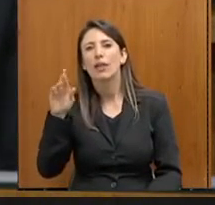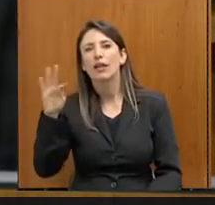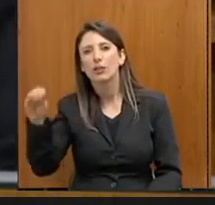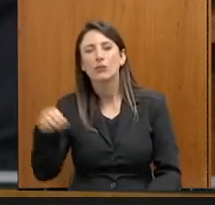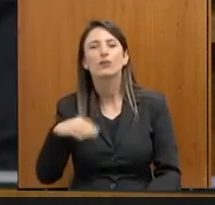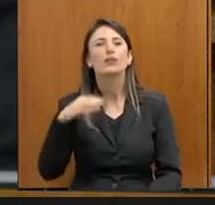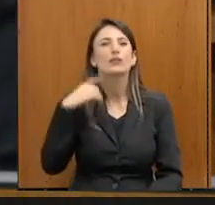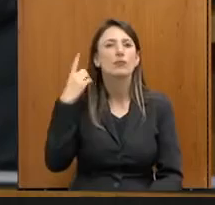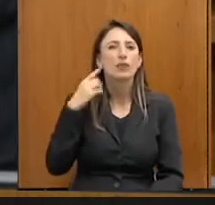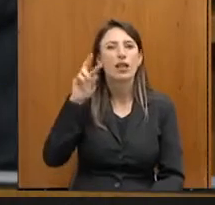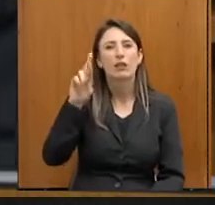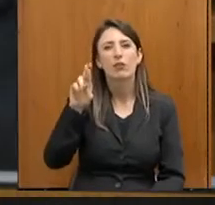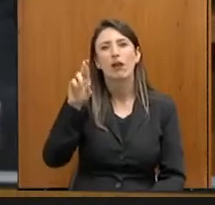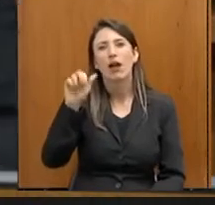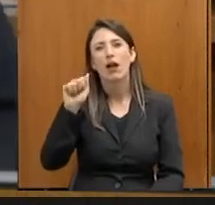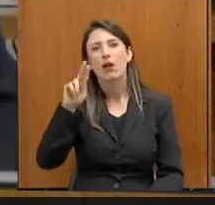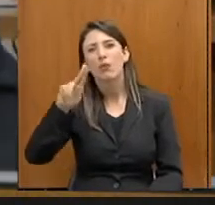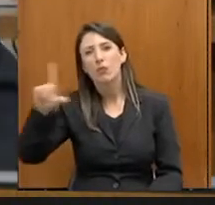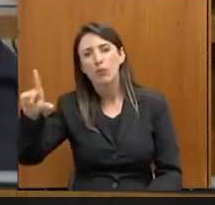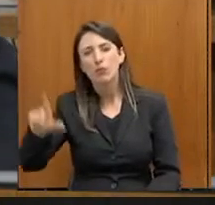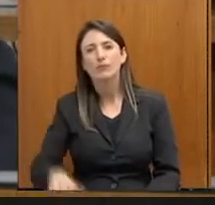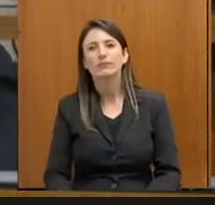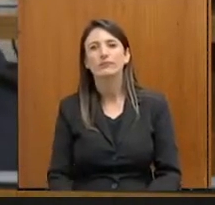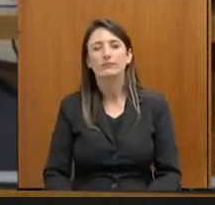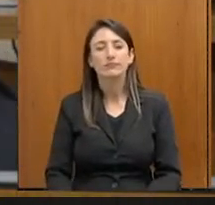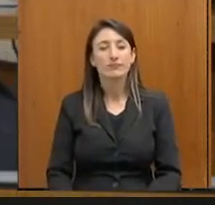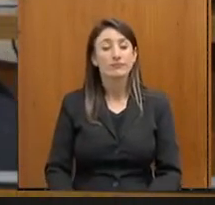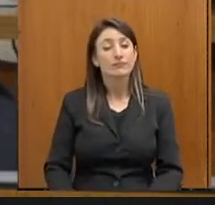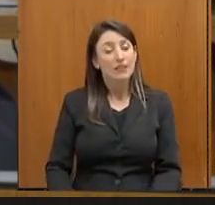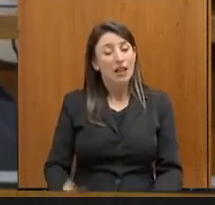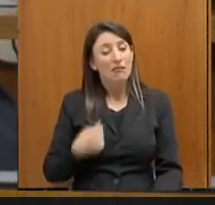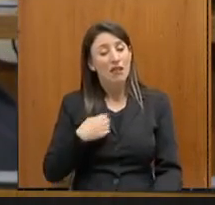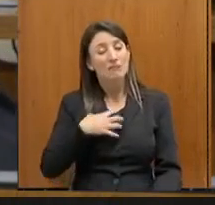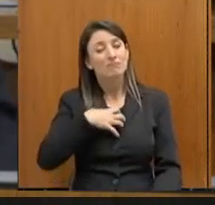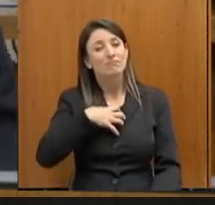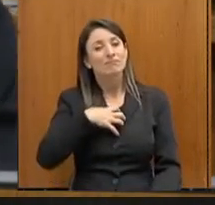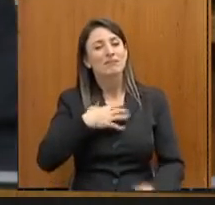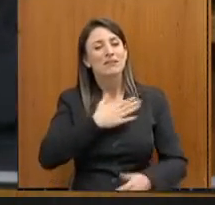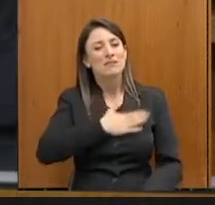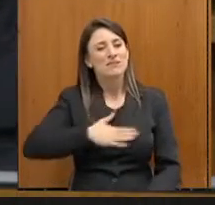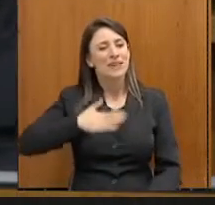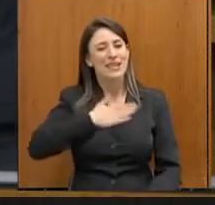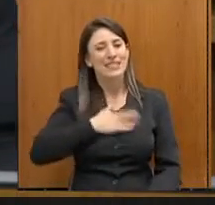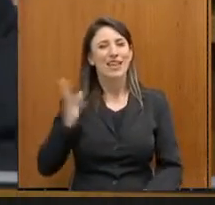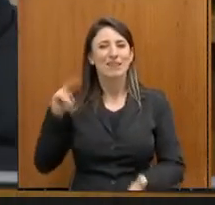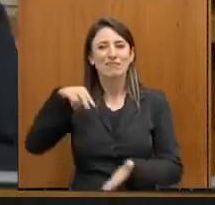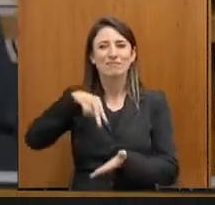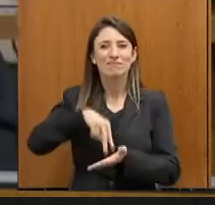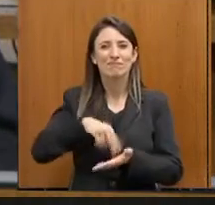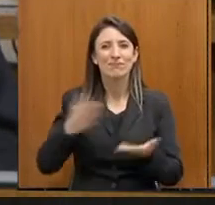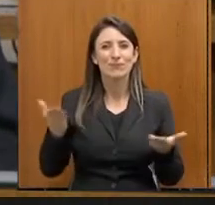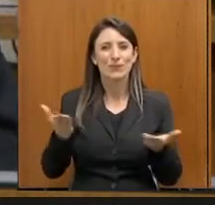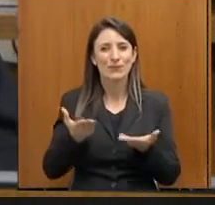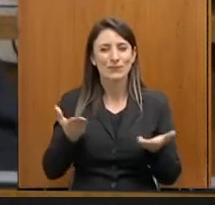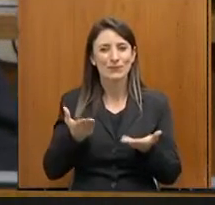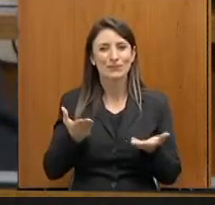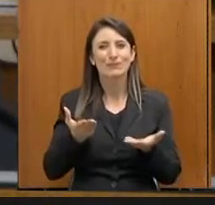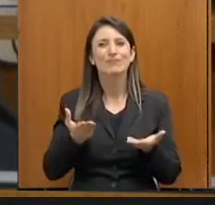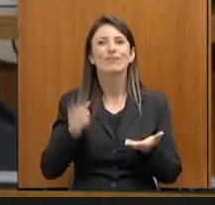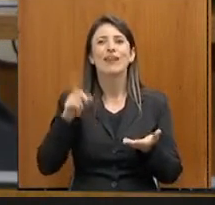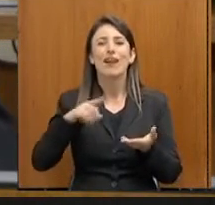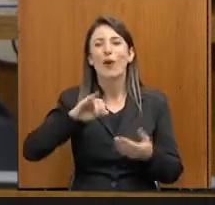Belém para mim de fato é um prazer poder estar aqui é uma oportunidade